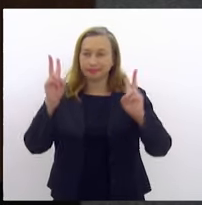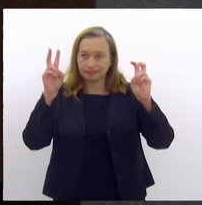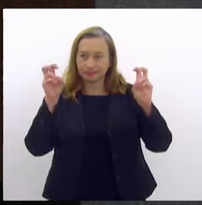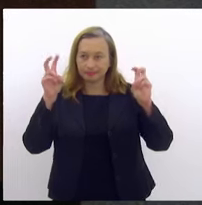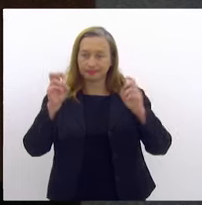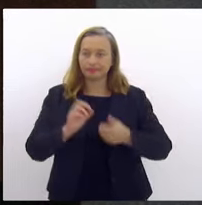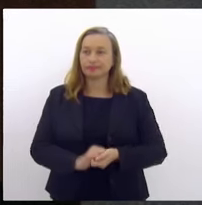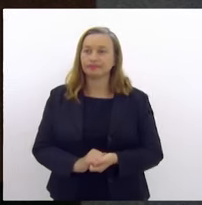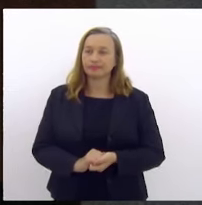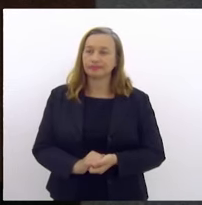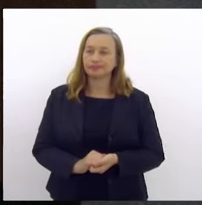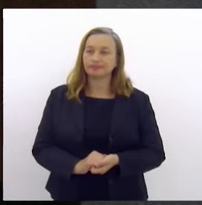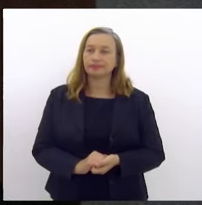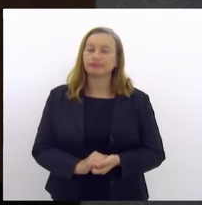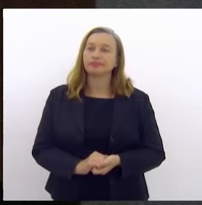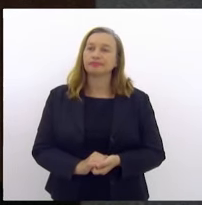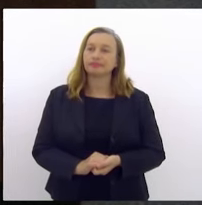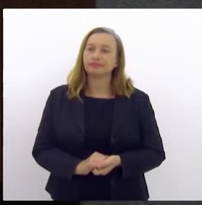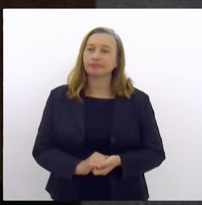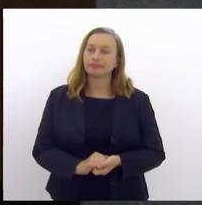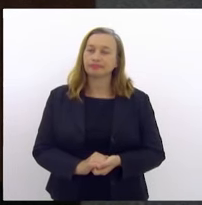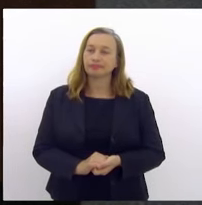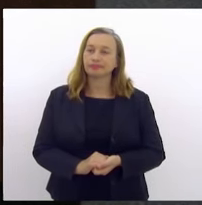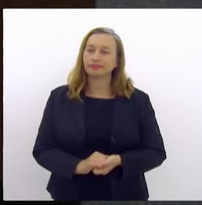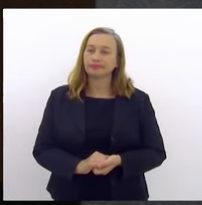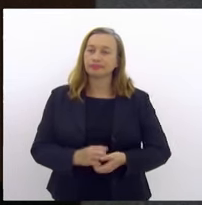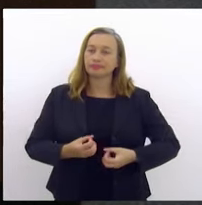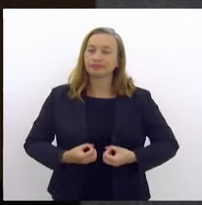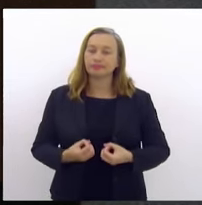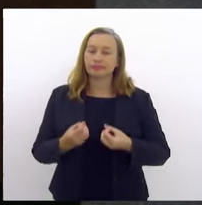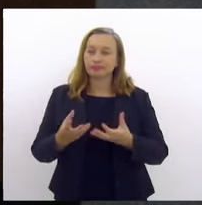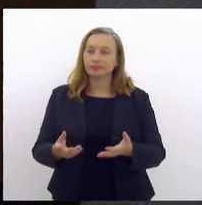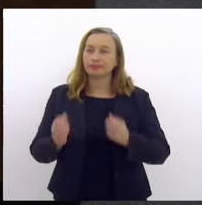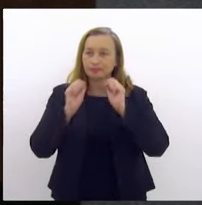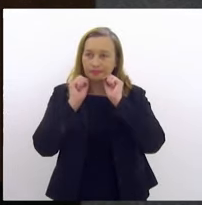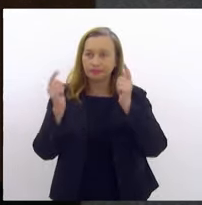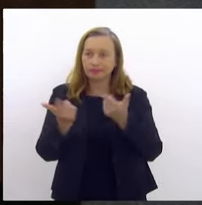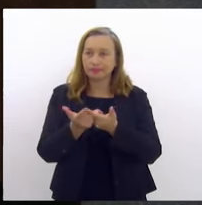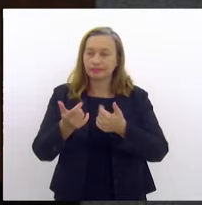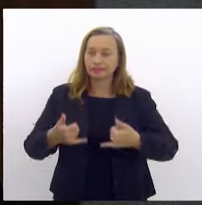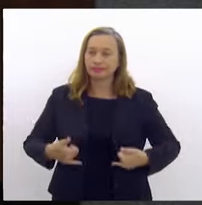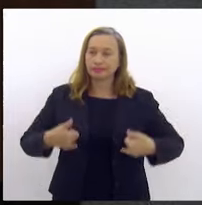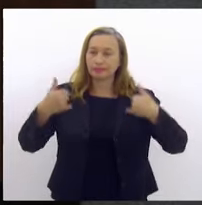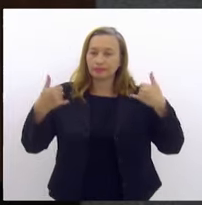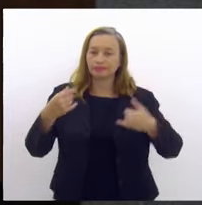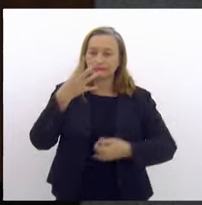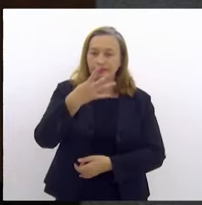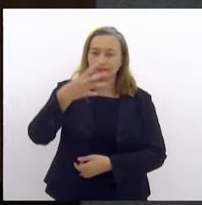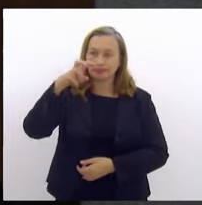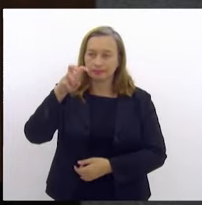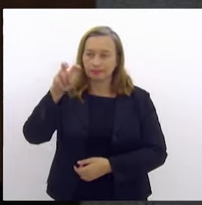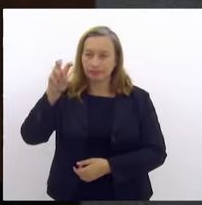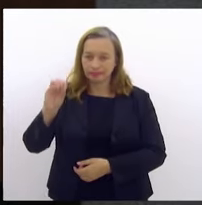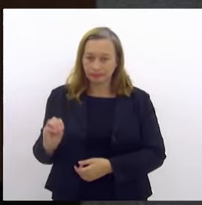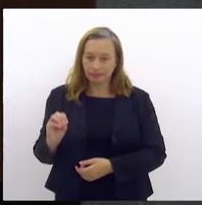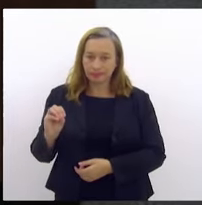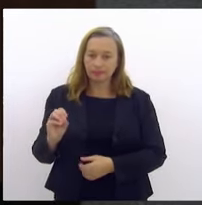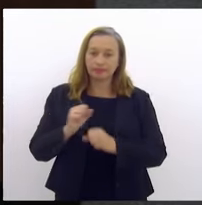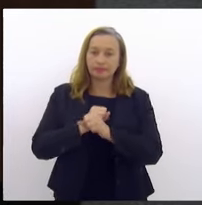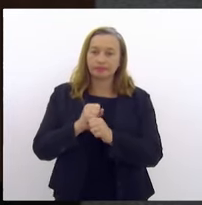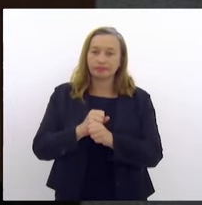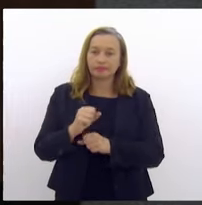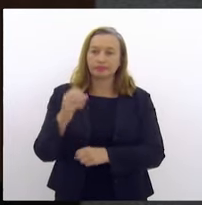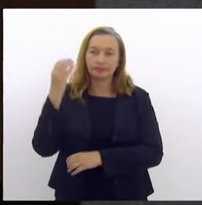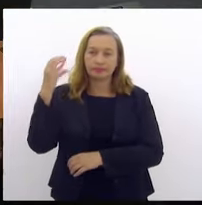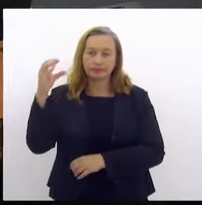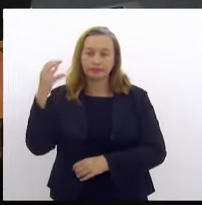que estão servindo como uma entrega da Alerj para o aniversário de 450 anos de